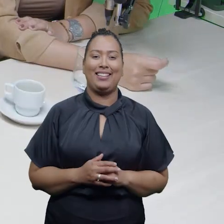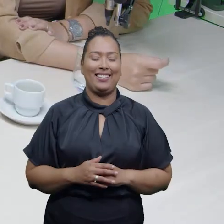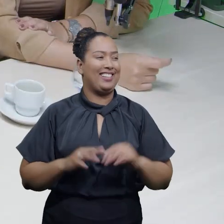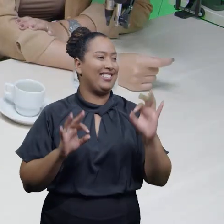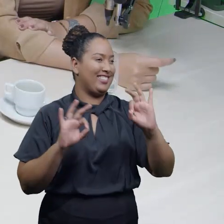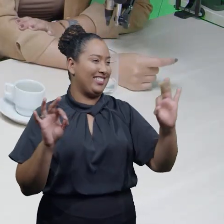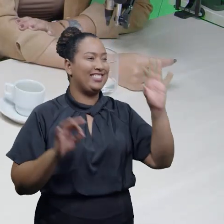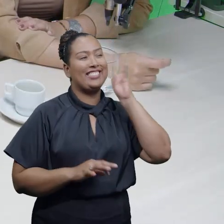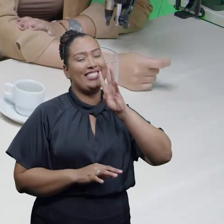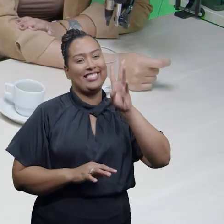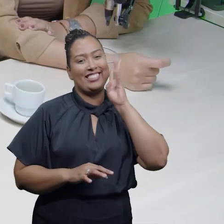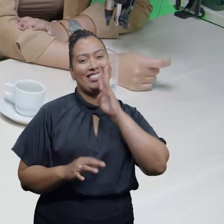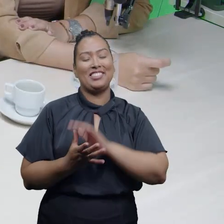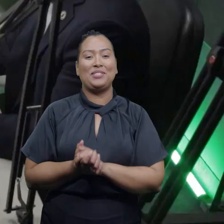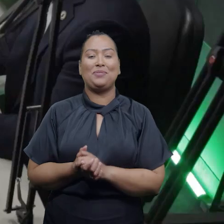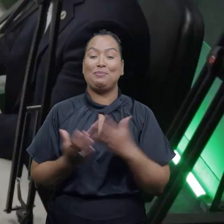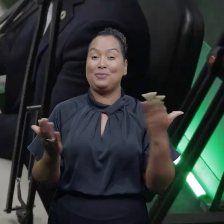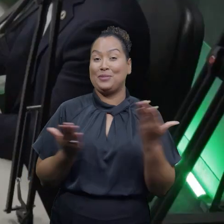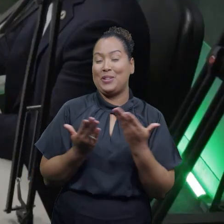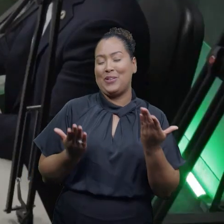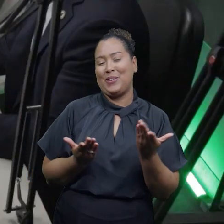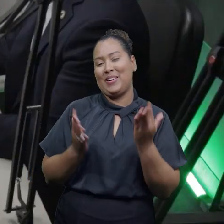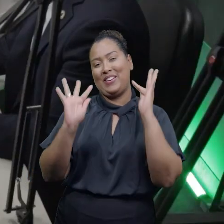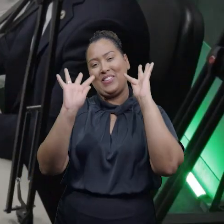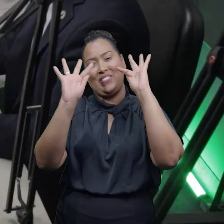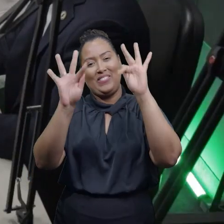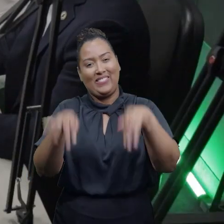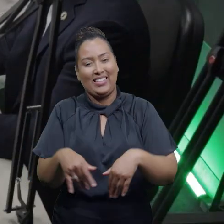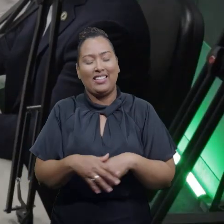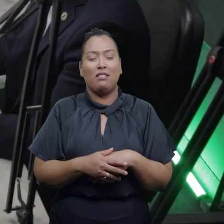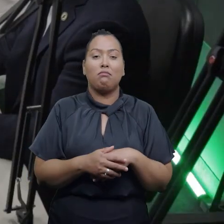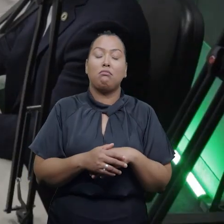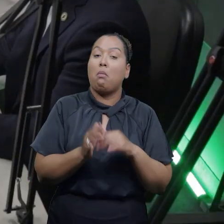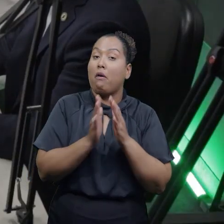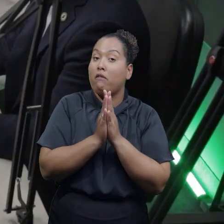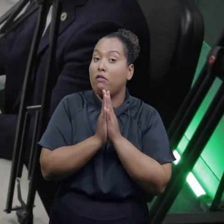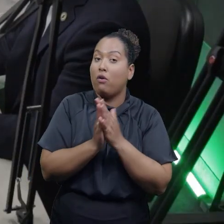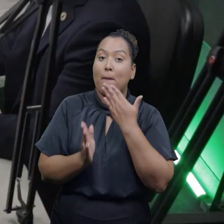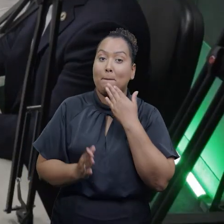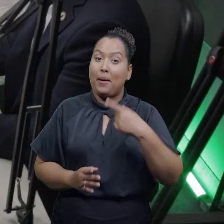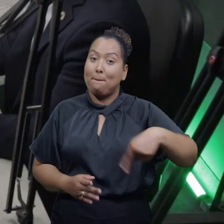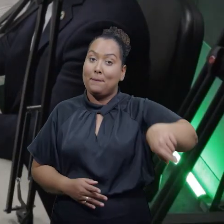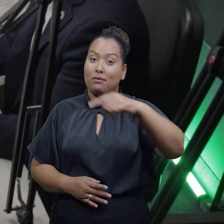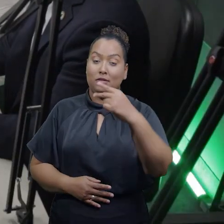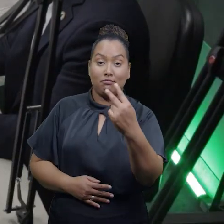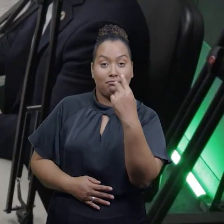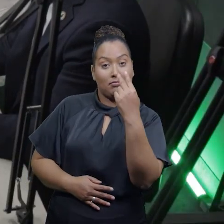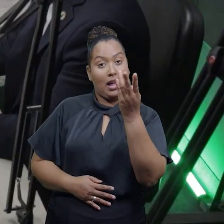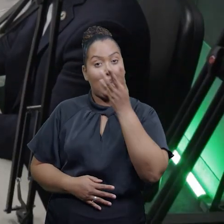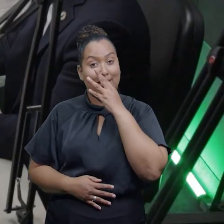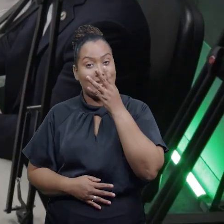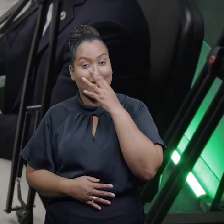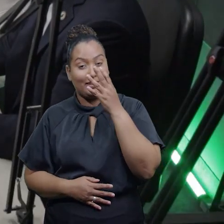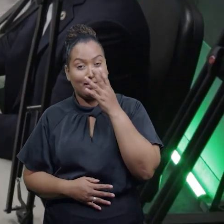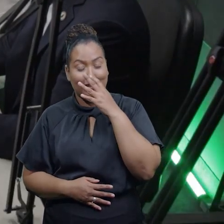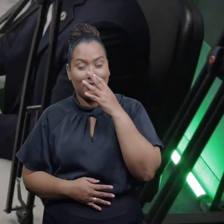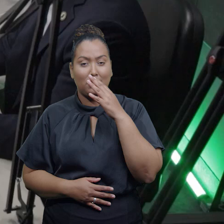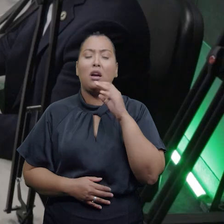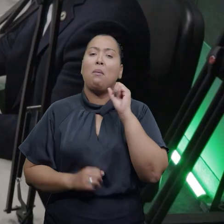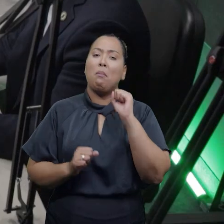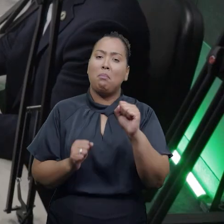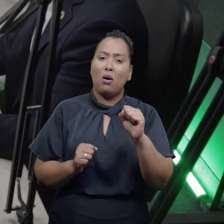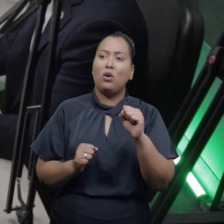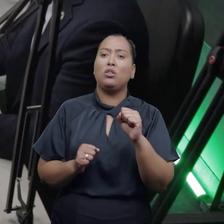acesso a todos. Ai, que bacana. E a gente vai ficando por aqui e eu peço a todo mundo que está nos assistindo, que está